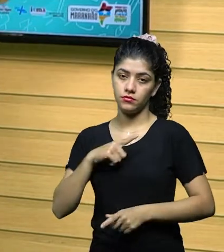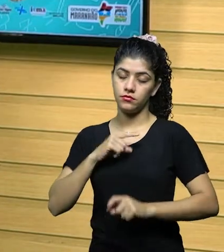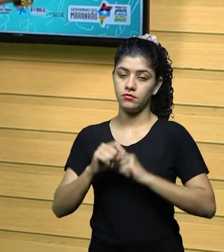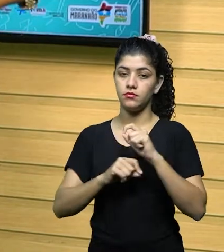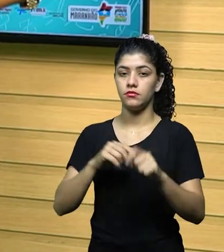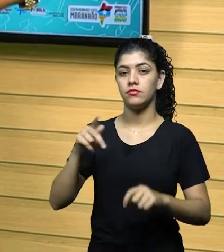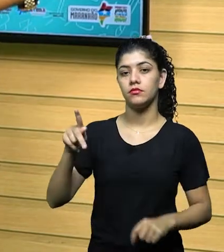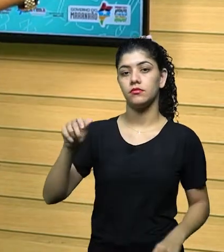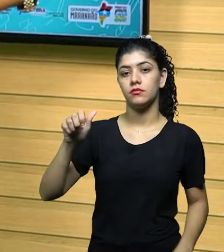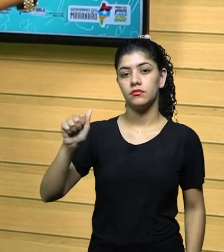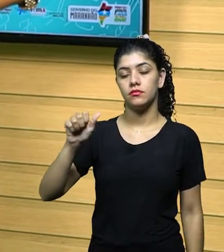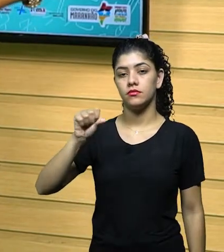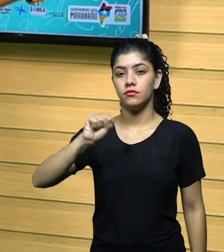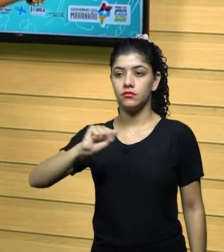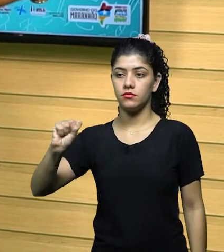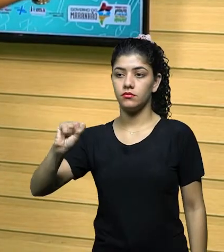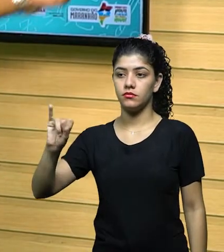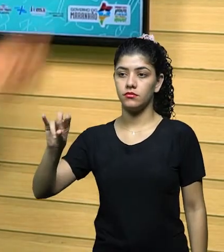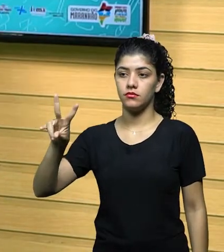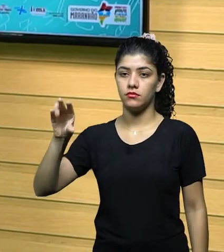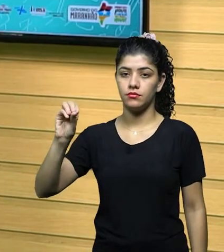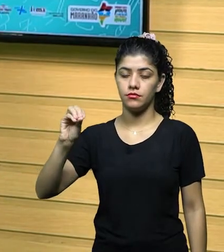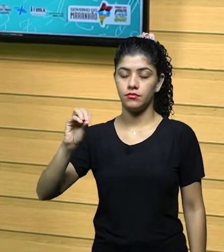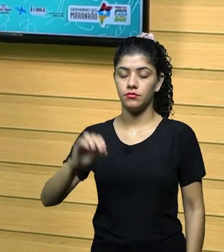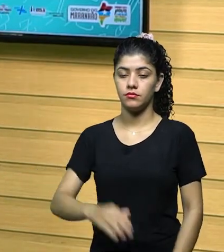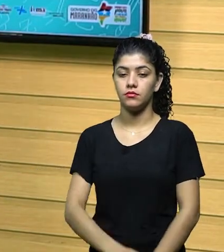banco tem um passivo com o cliente de R$